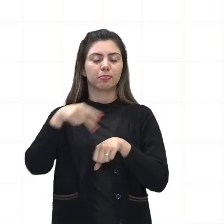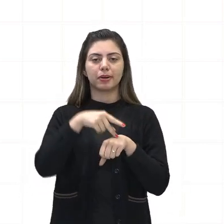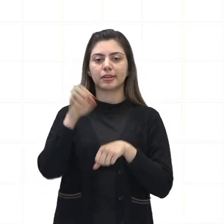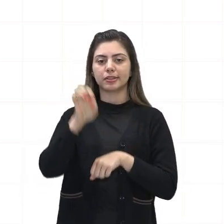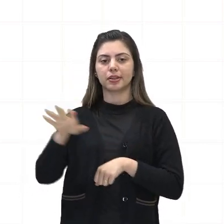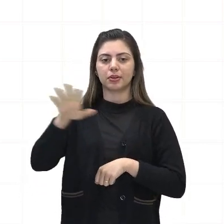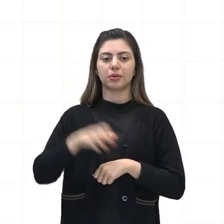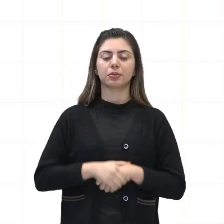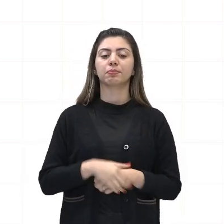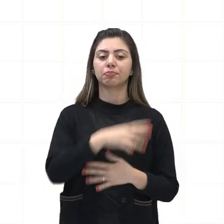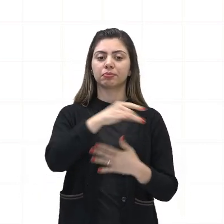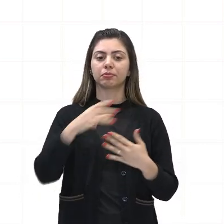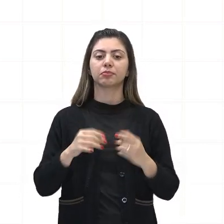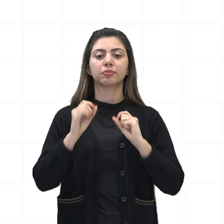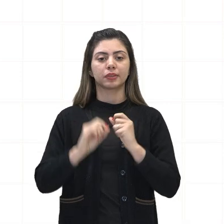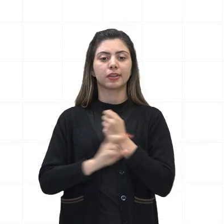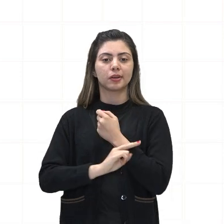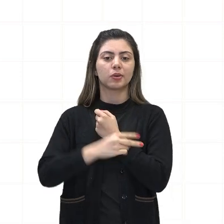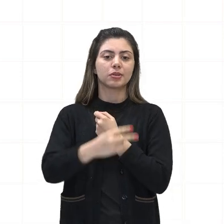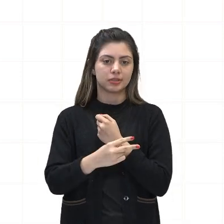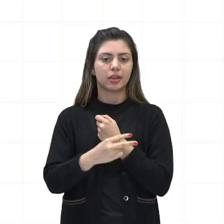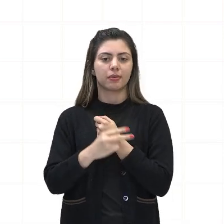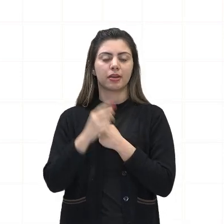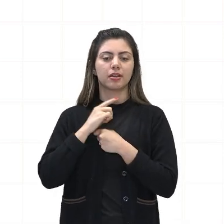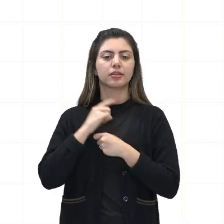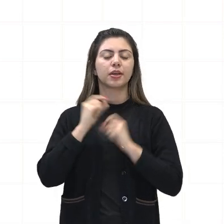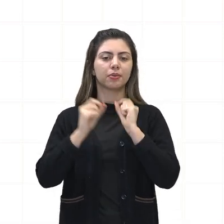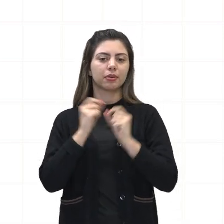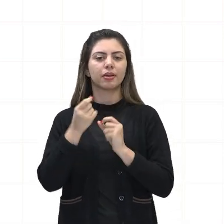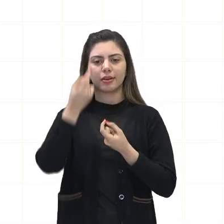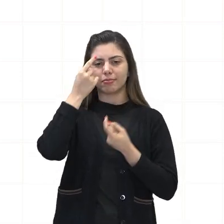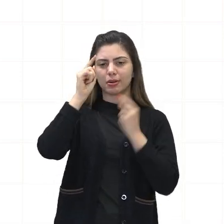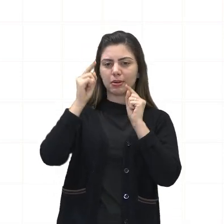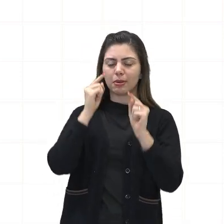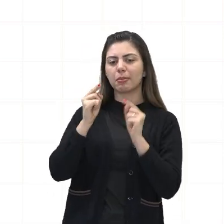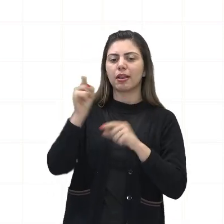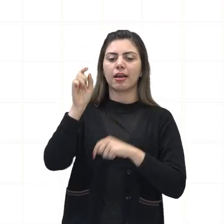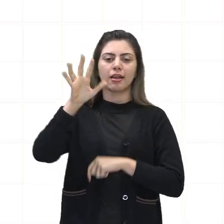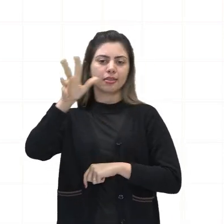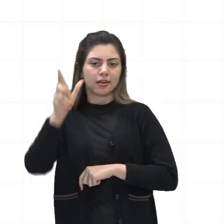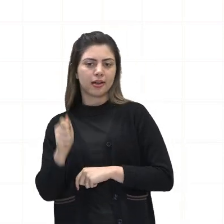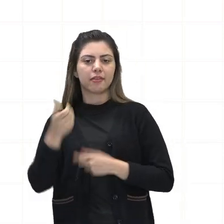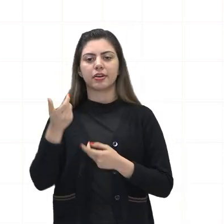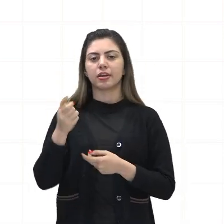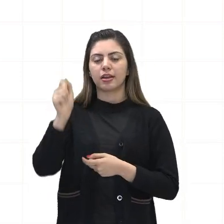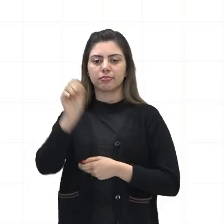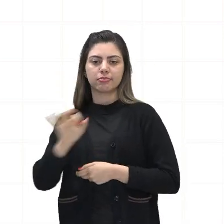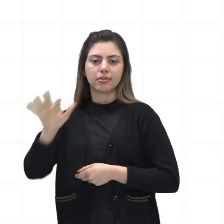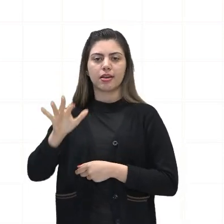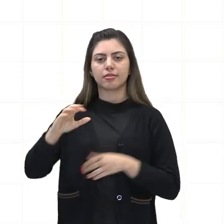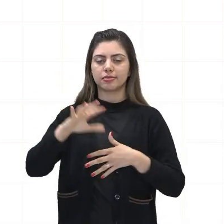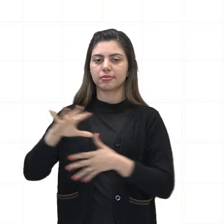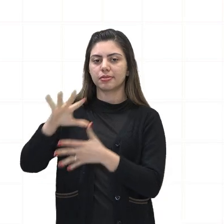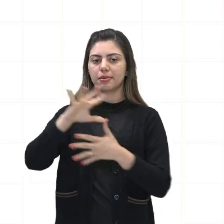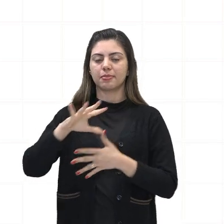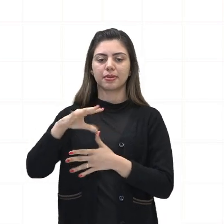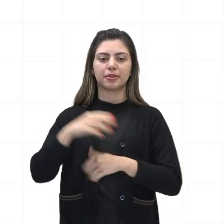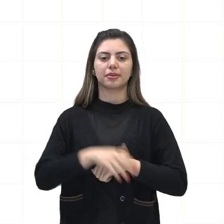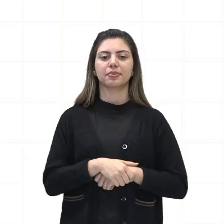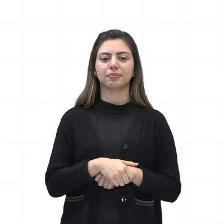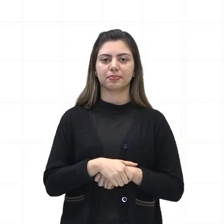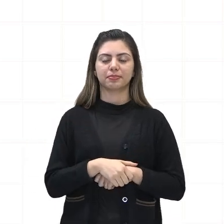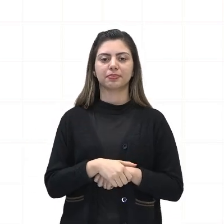europeias. No nosso detalhamento, nós vamos verificar o seguinte: os impactos dessas ideias na África, Ásia